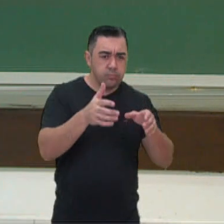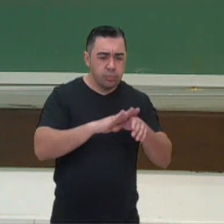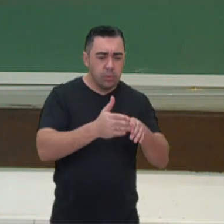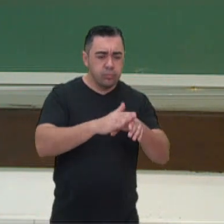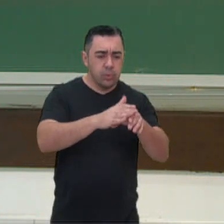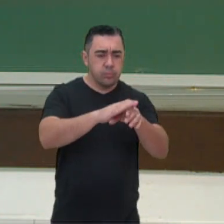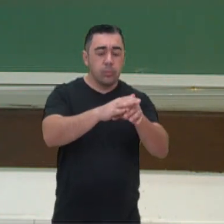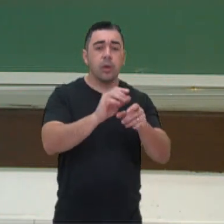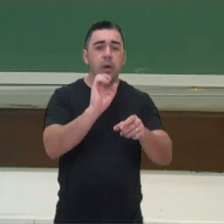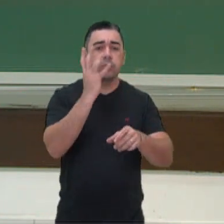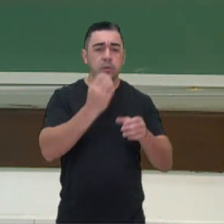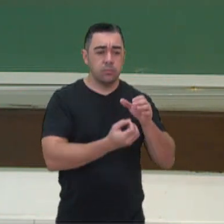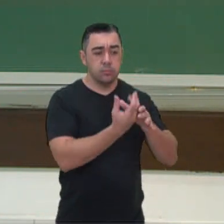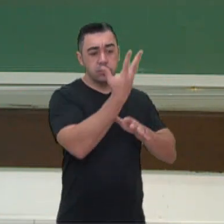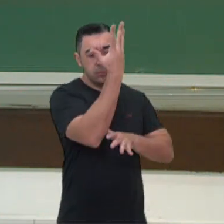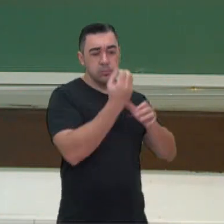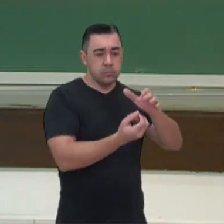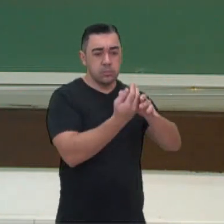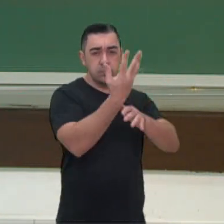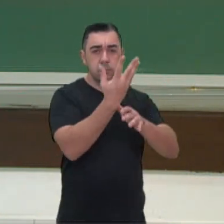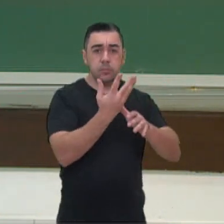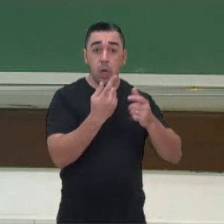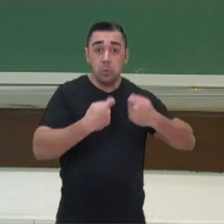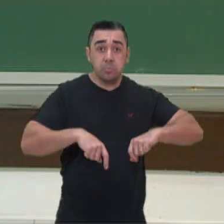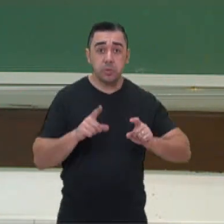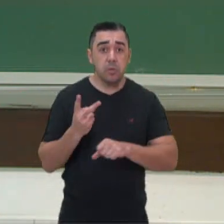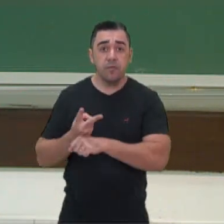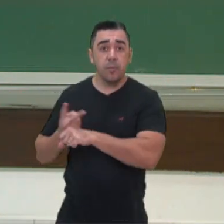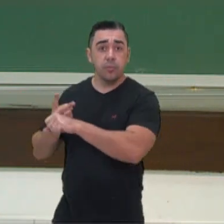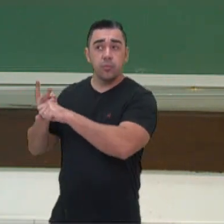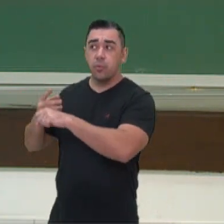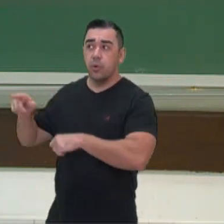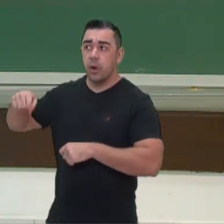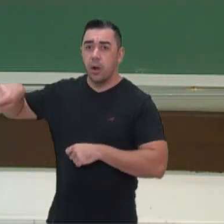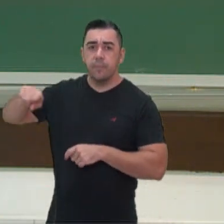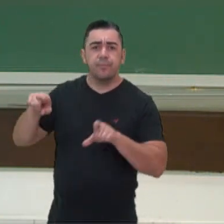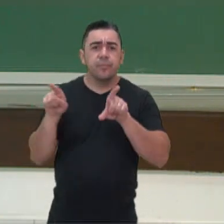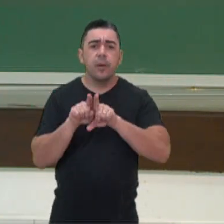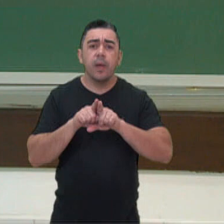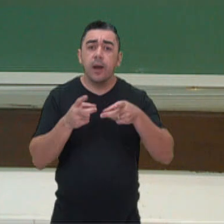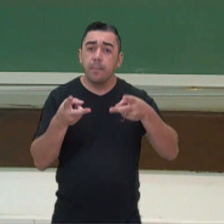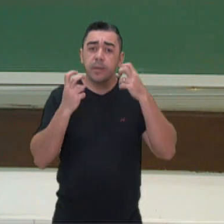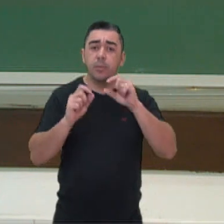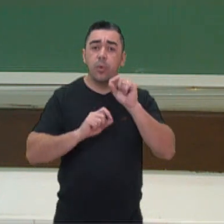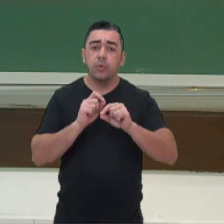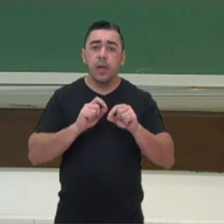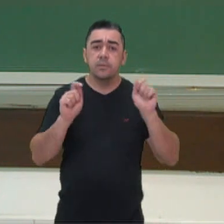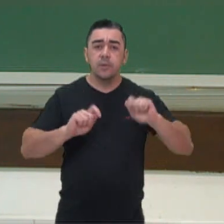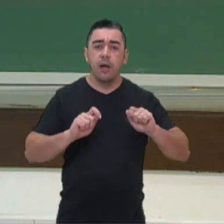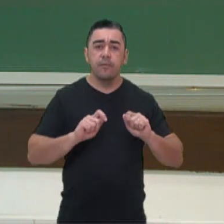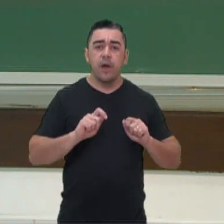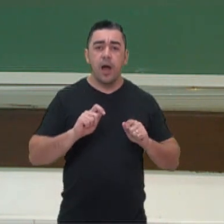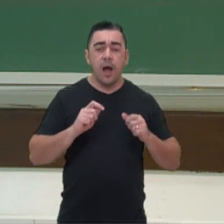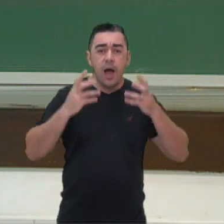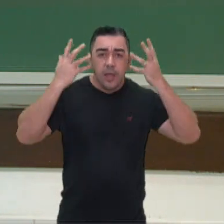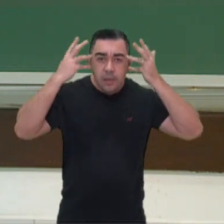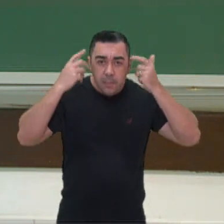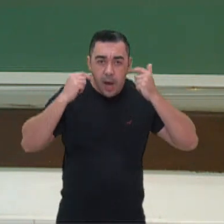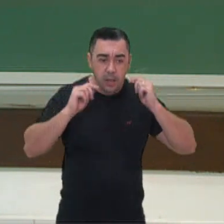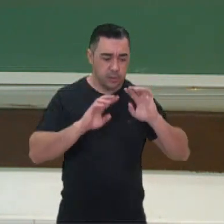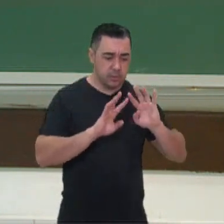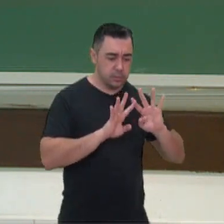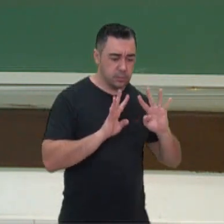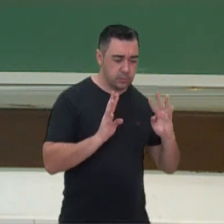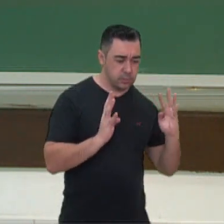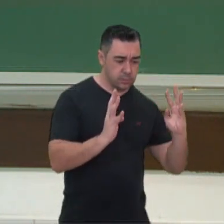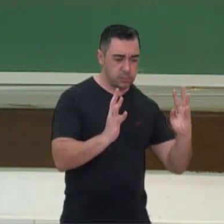de comida e não preciso sair procurando. Idem com os animais. Ele percebeu que ele podia cercar. Veja, não foi uma